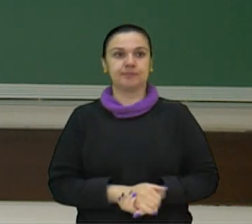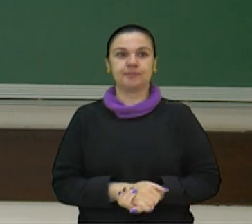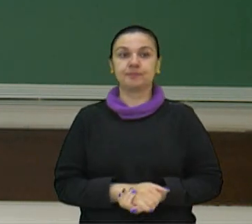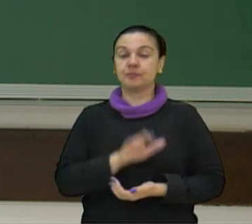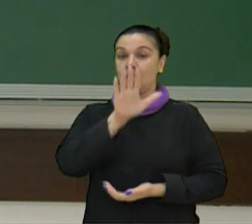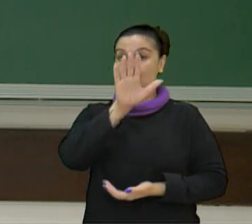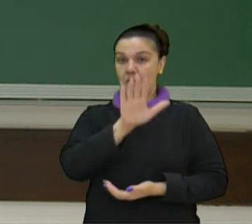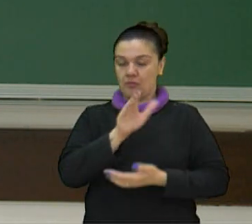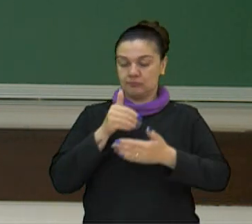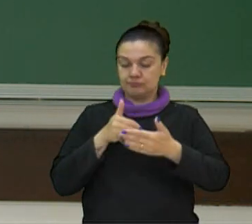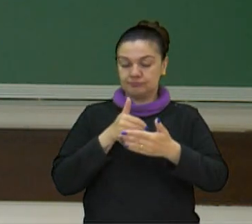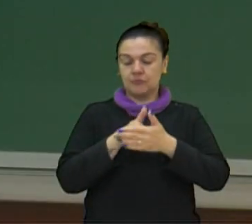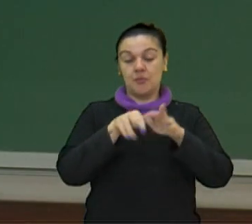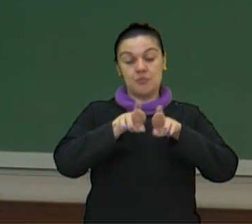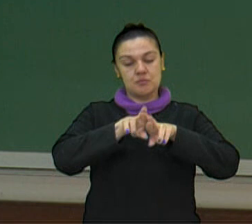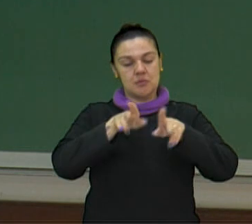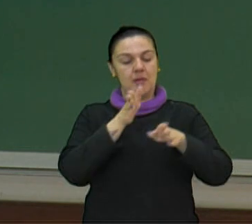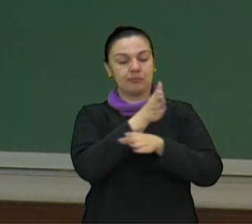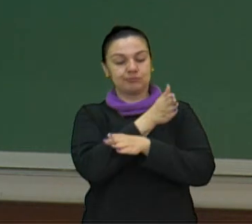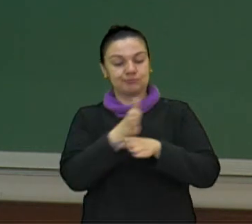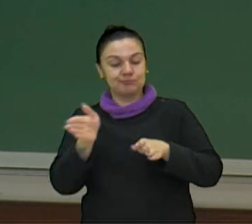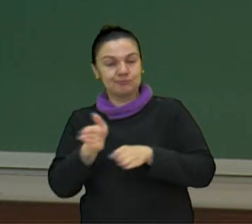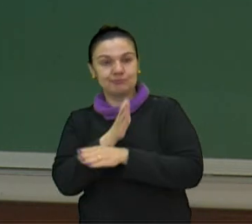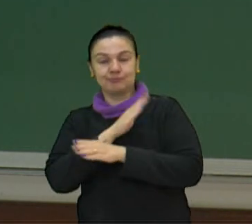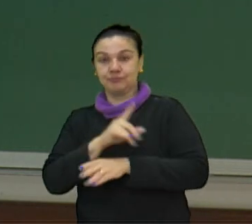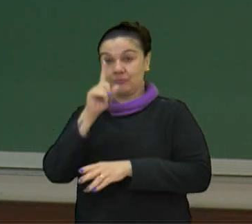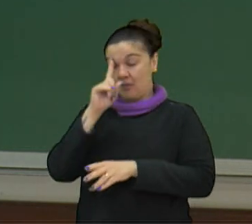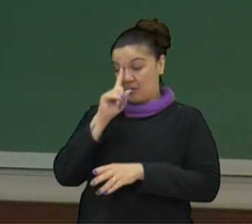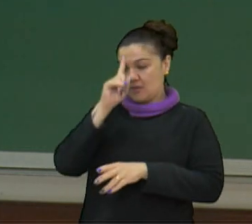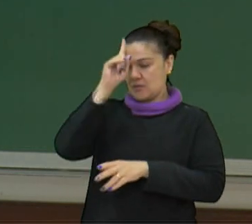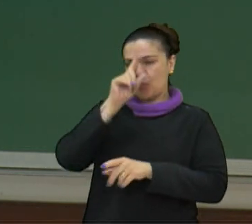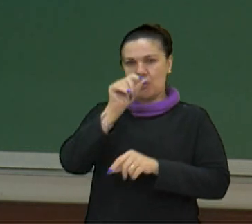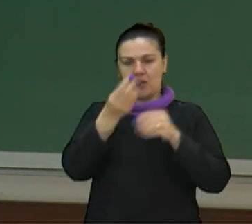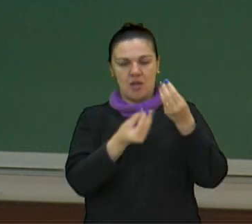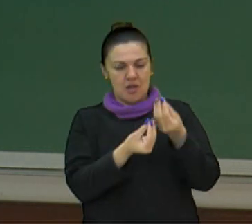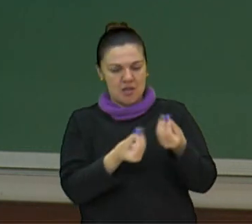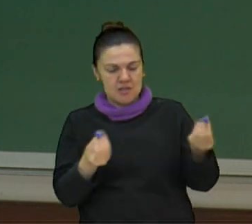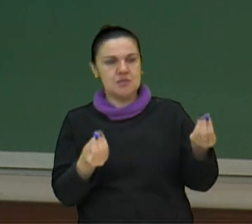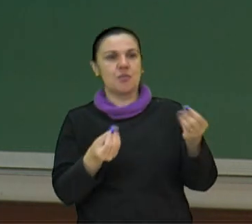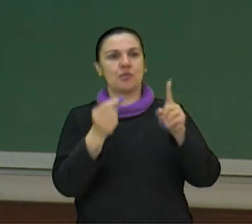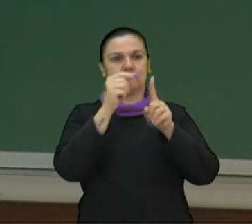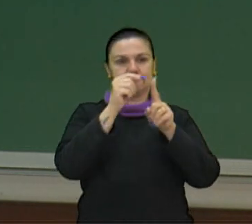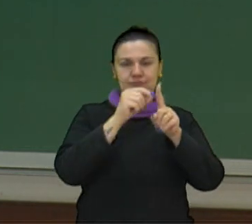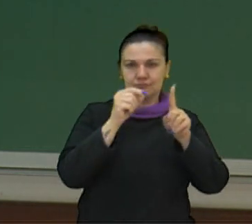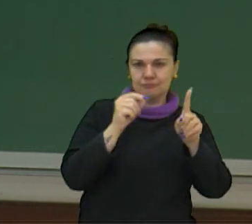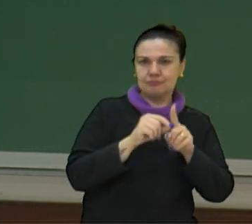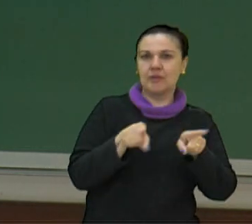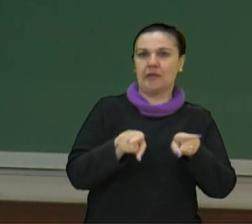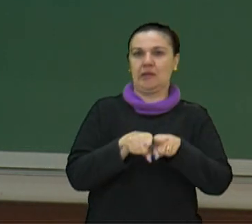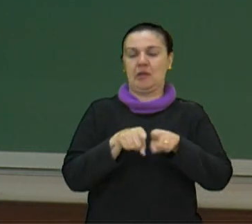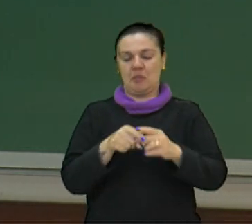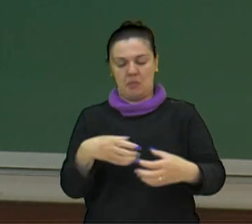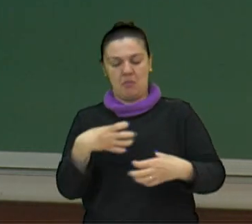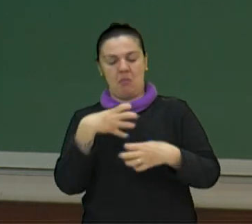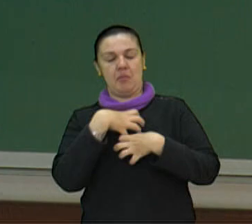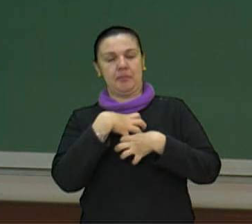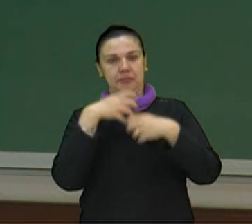Então, vamos começar a distinguir agora estas ideias de substância, atributos e modos no pensamento de